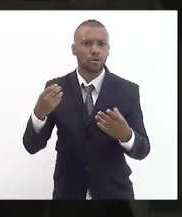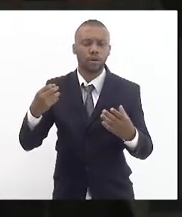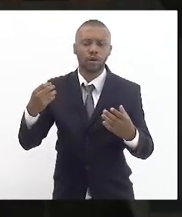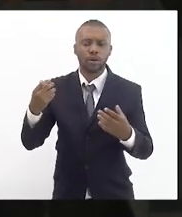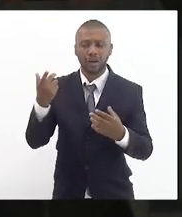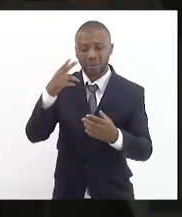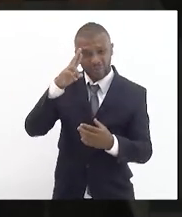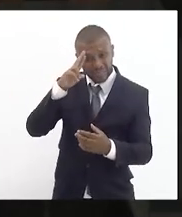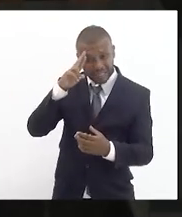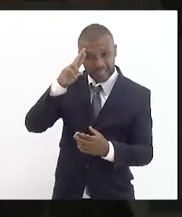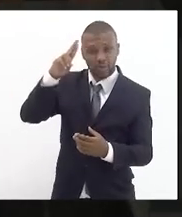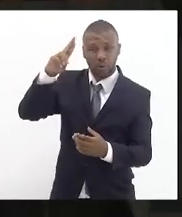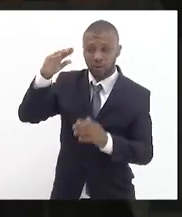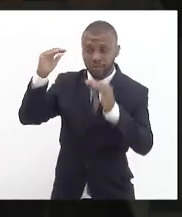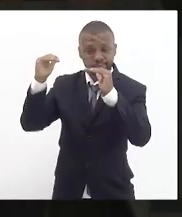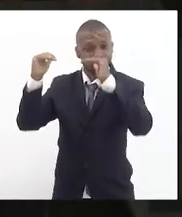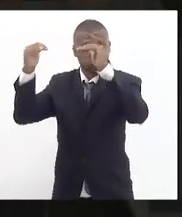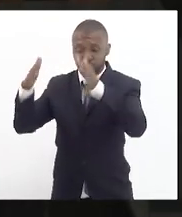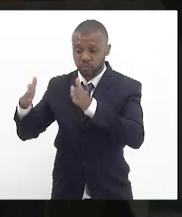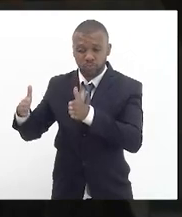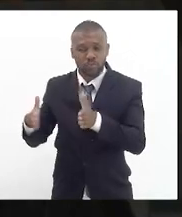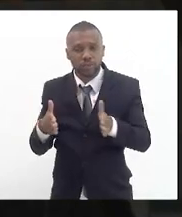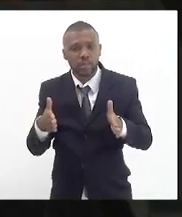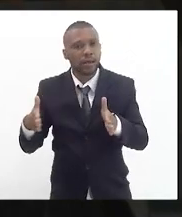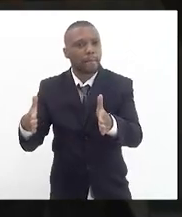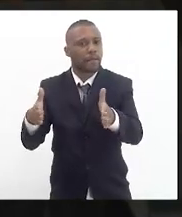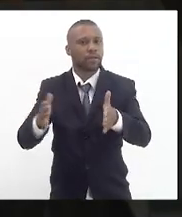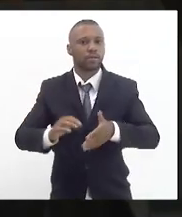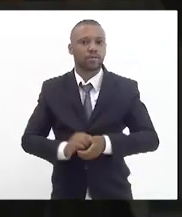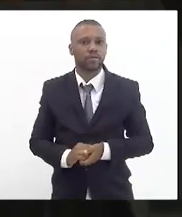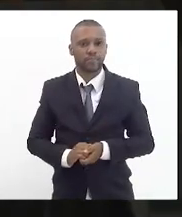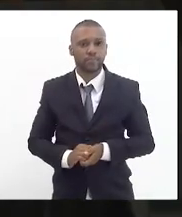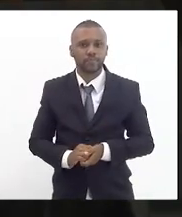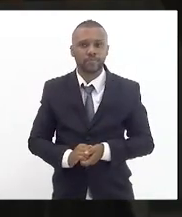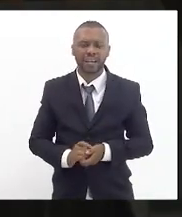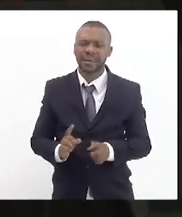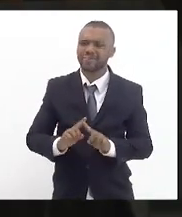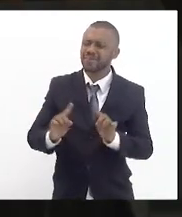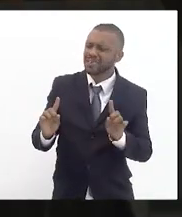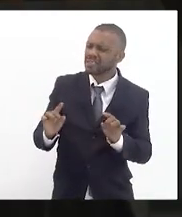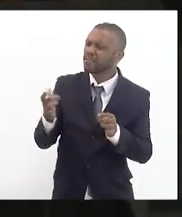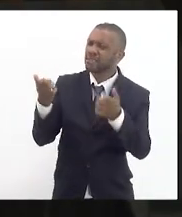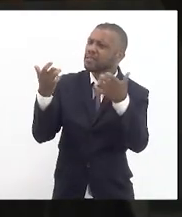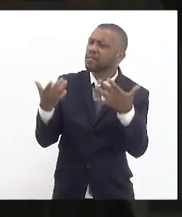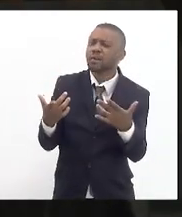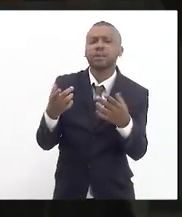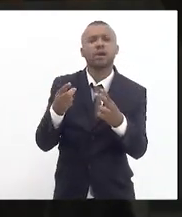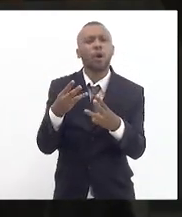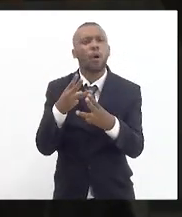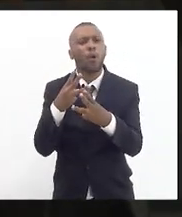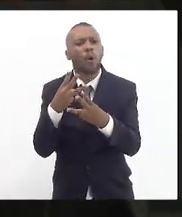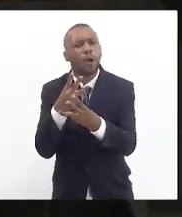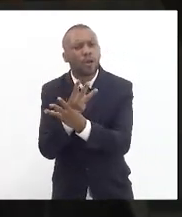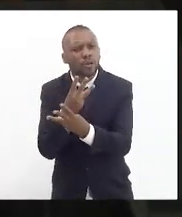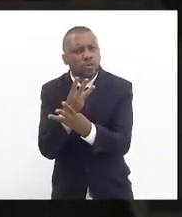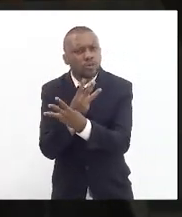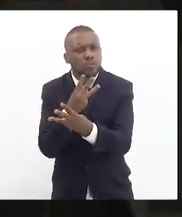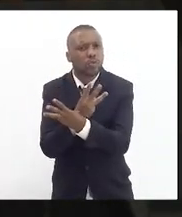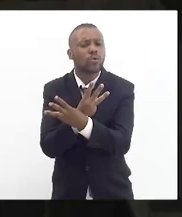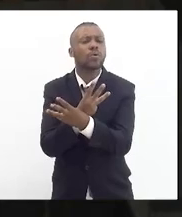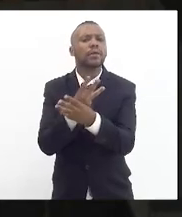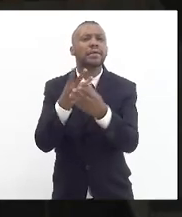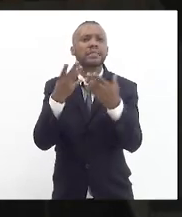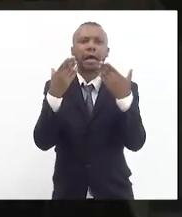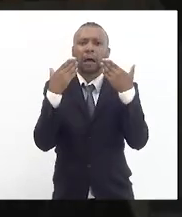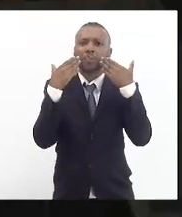caminhos e também olha só rapaz tá falando isso que eu acho tá na pauta